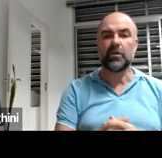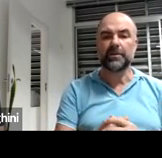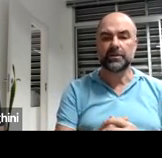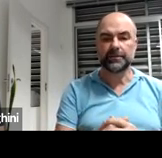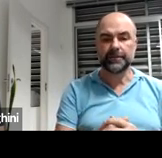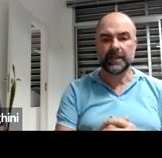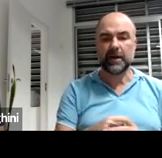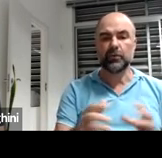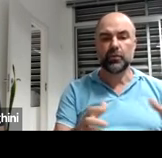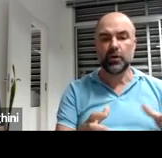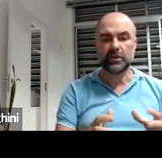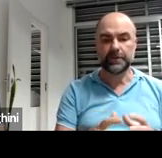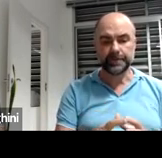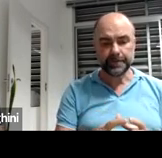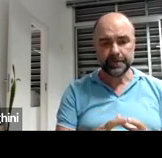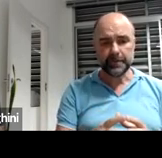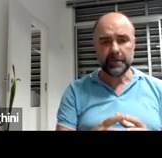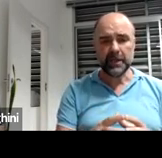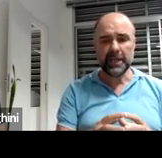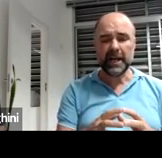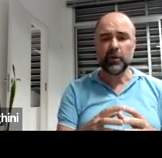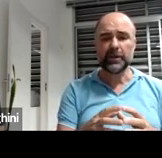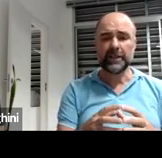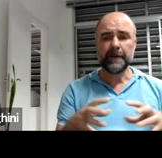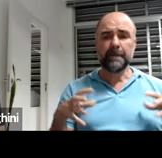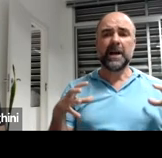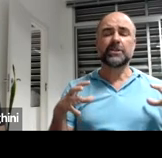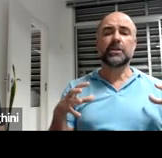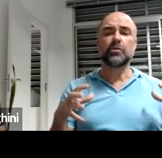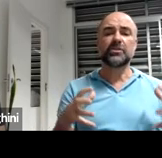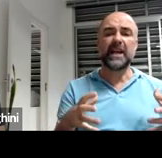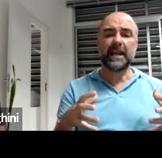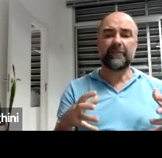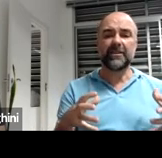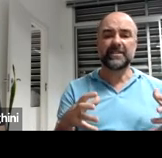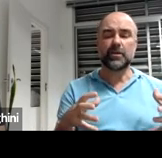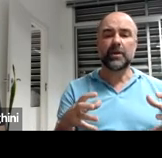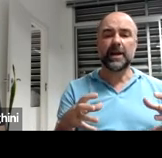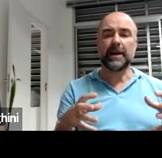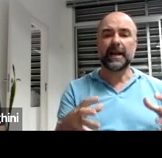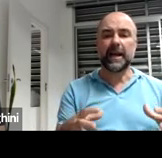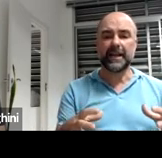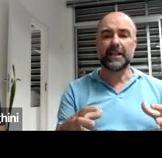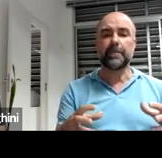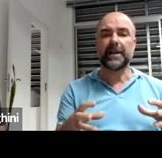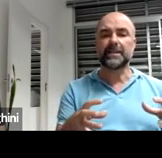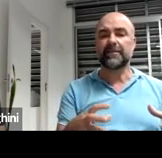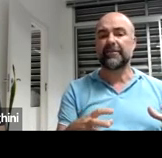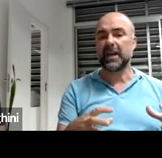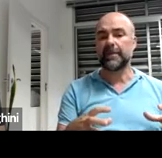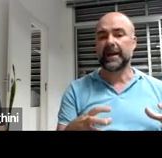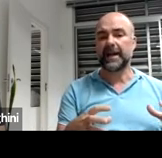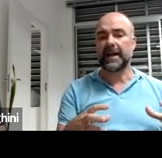20 quilômetros, tá? Um do outro, e aonde a gente consegue fazer com que a grande